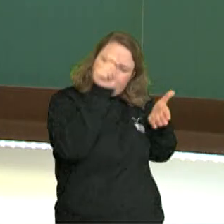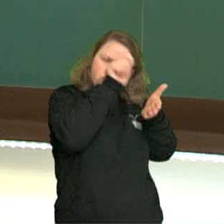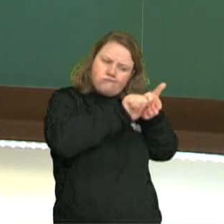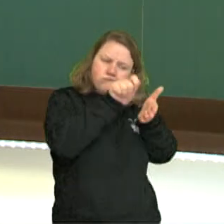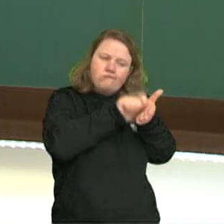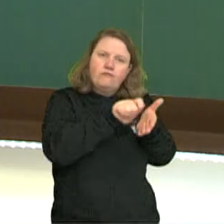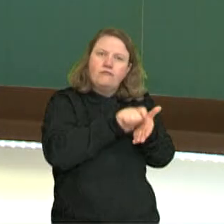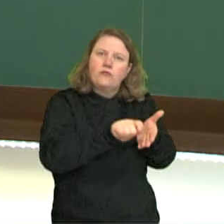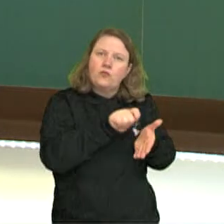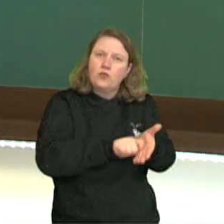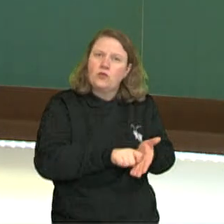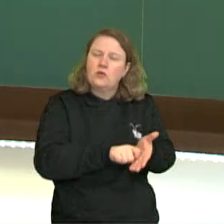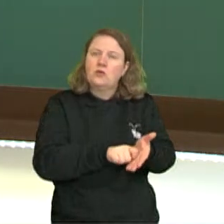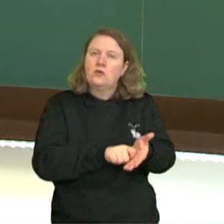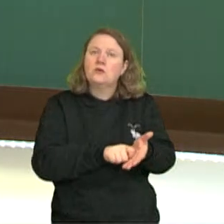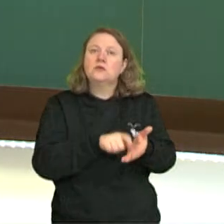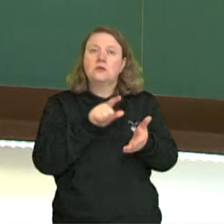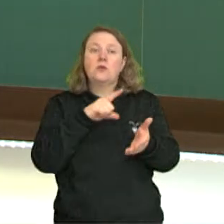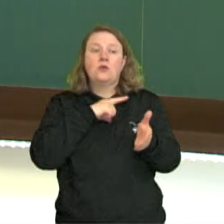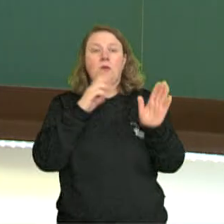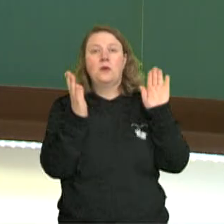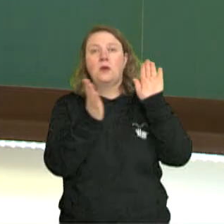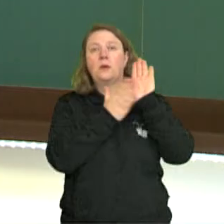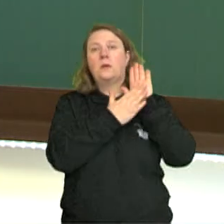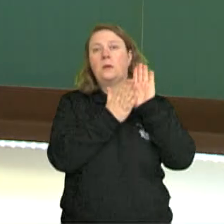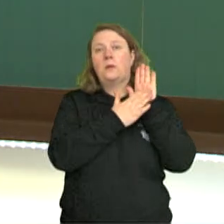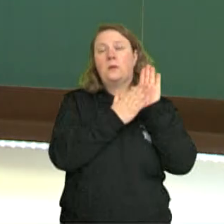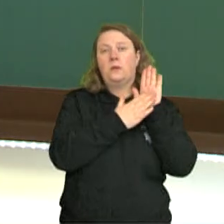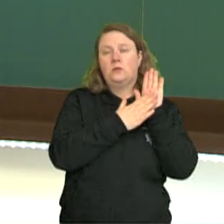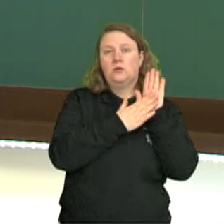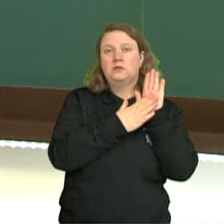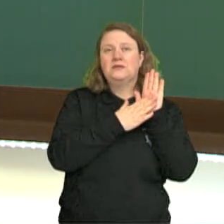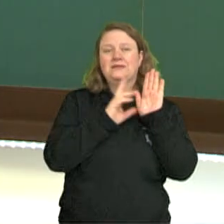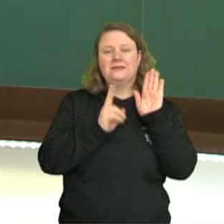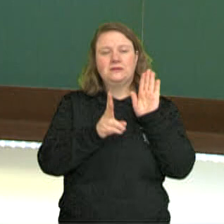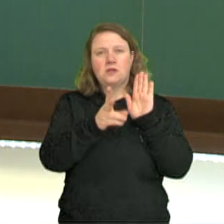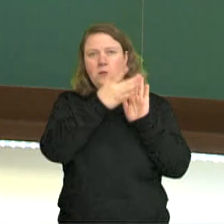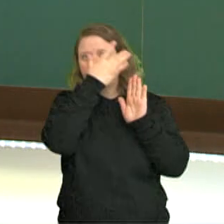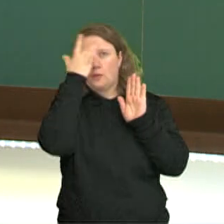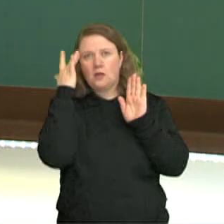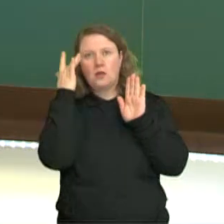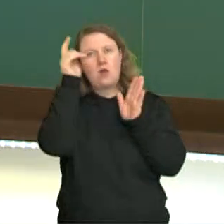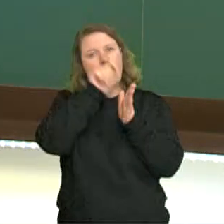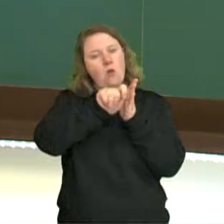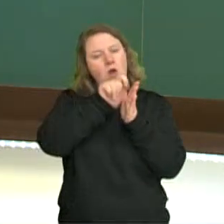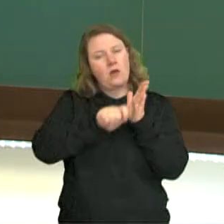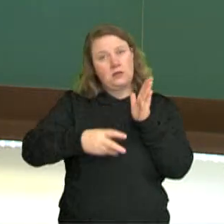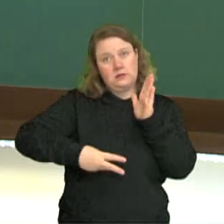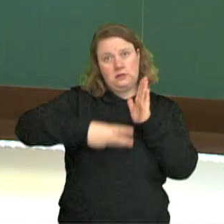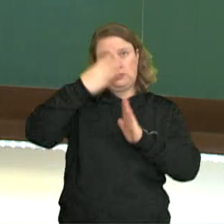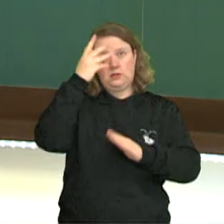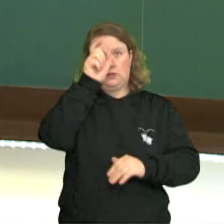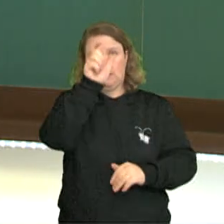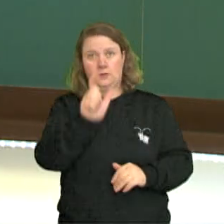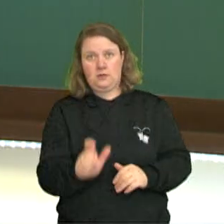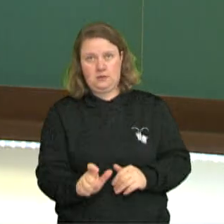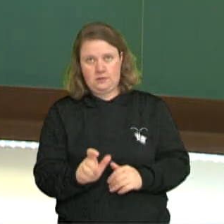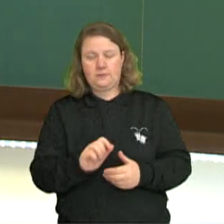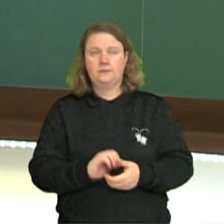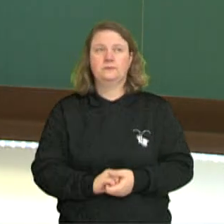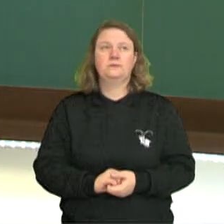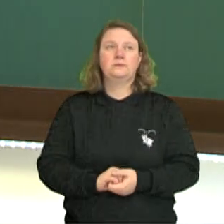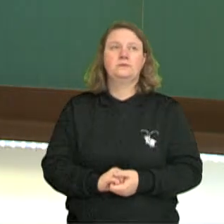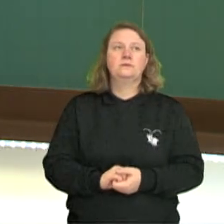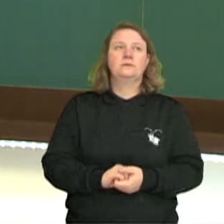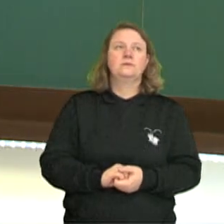toda narrativa que se propõe a isso, nós estamos diante sempre de um narrador em terceira pessoa, geralmente onisciente.